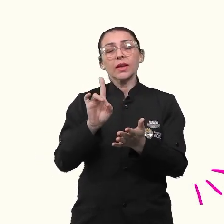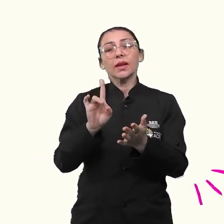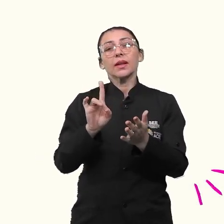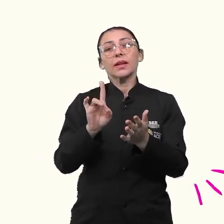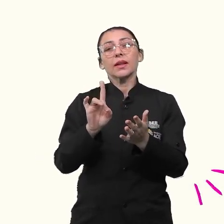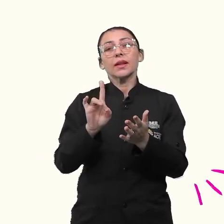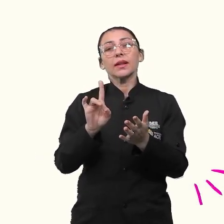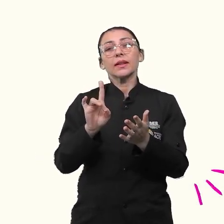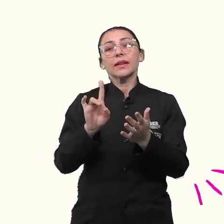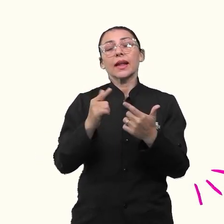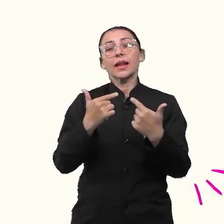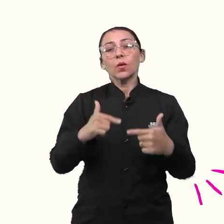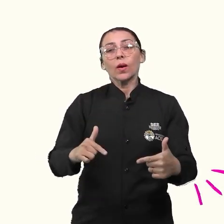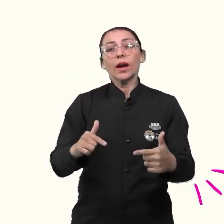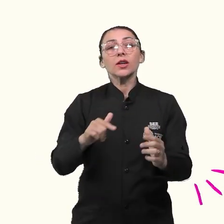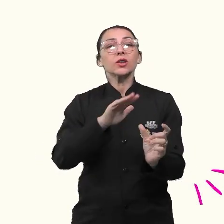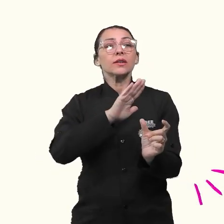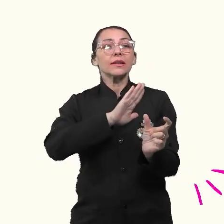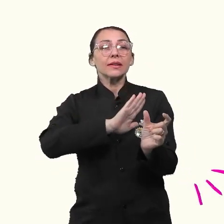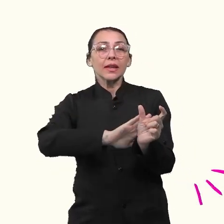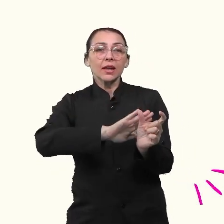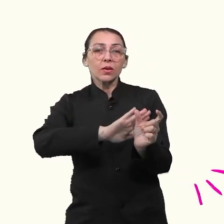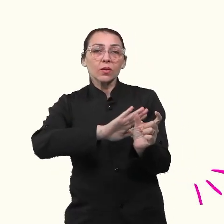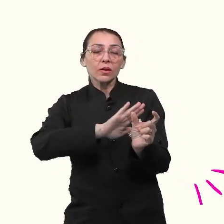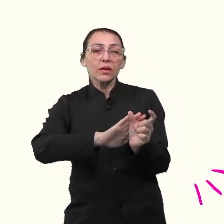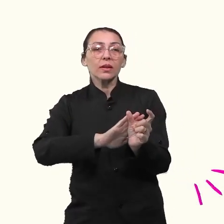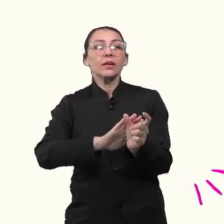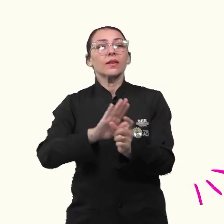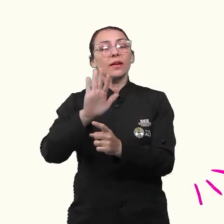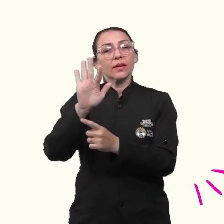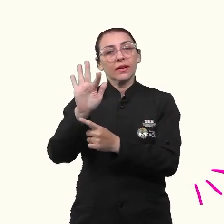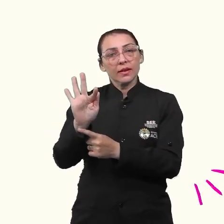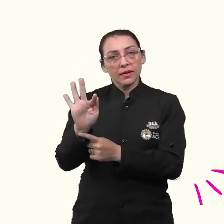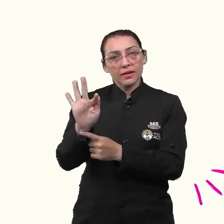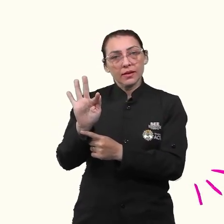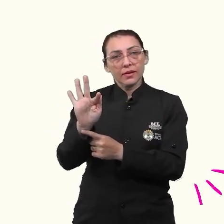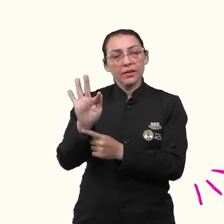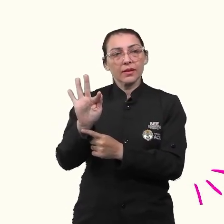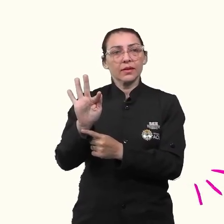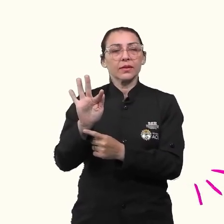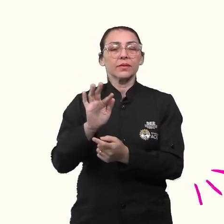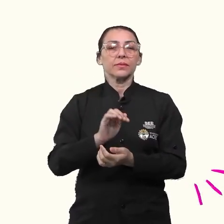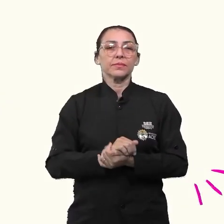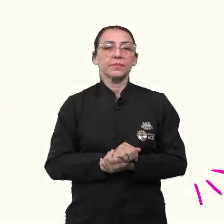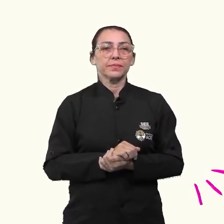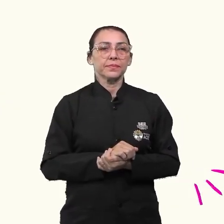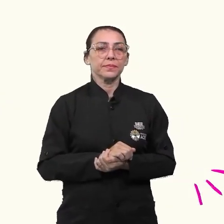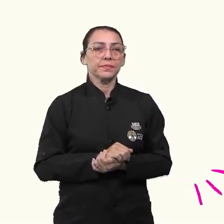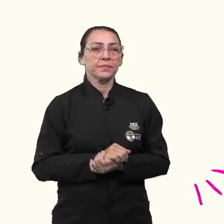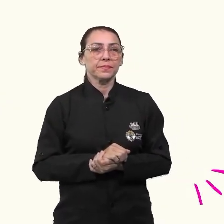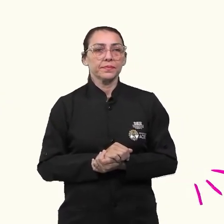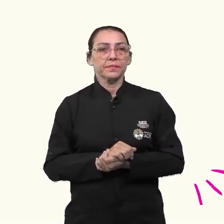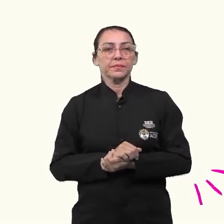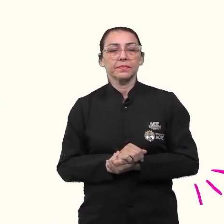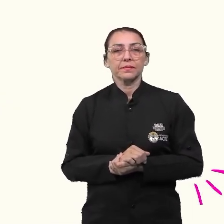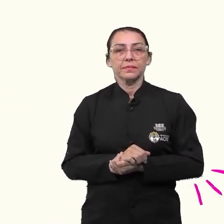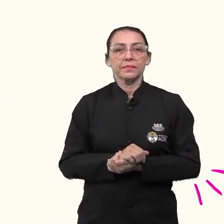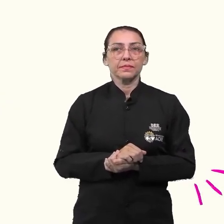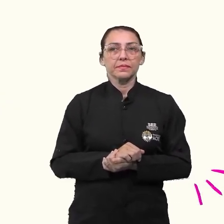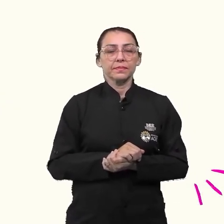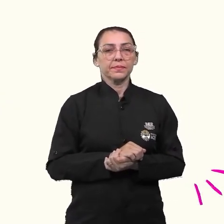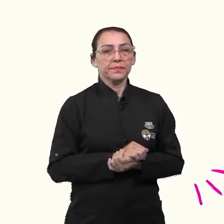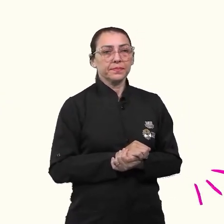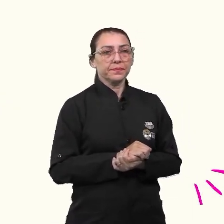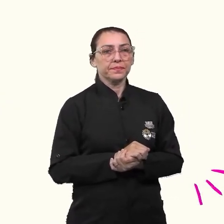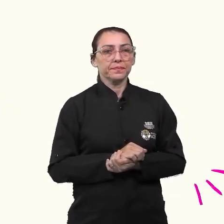linguagem denotativa. Então, a alternativa C, ela também é considerada